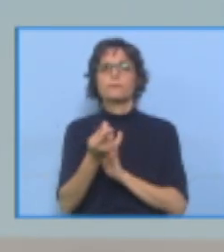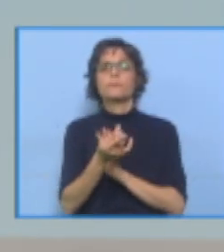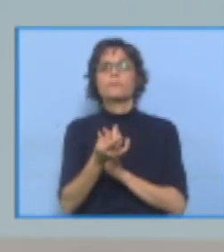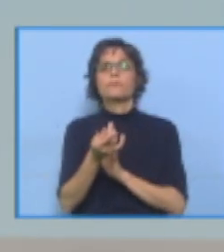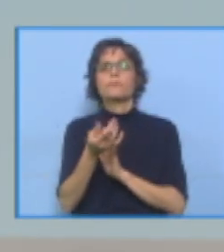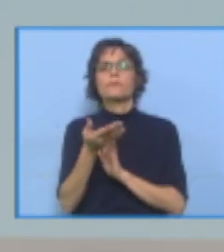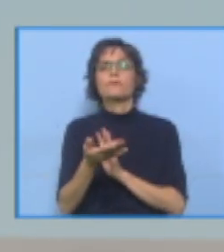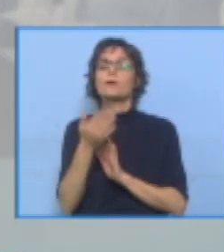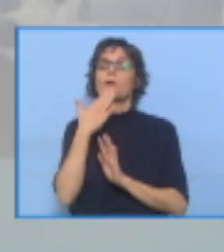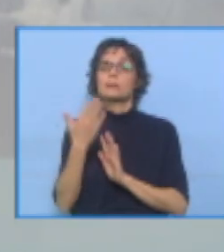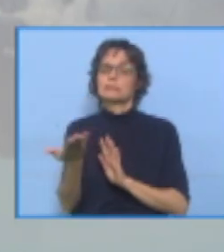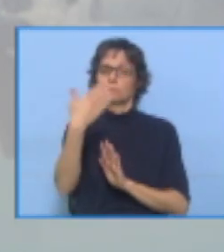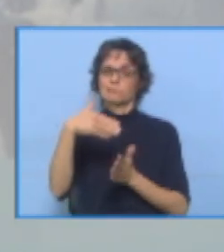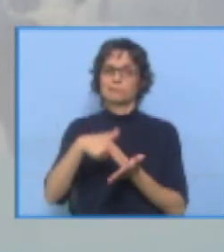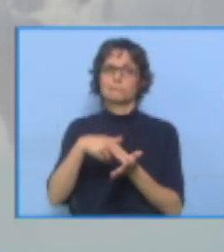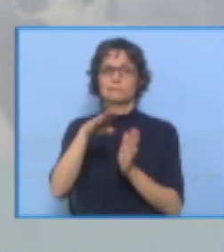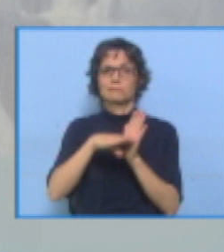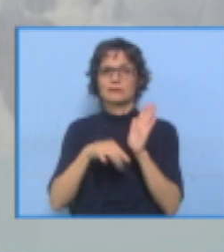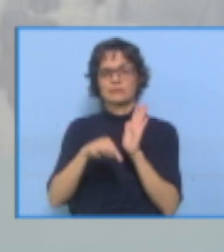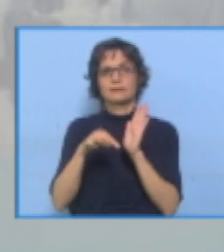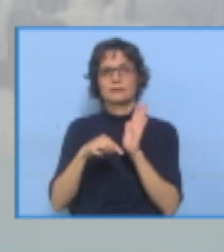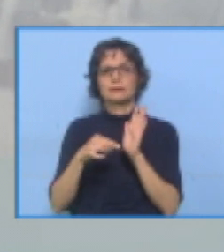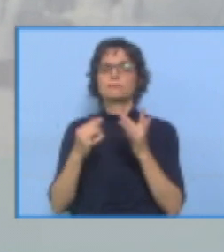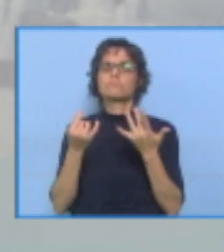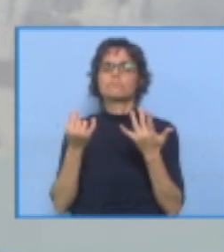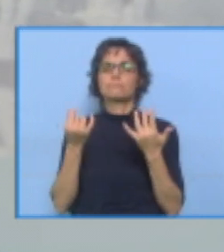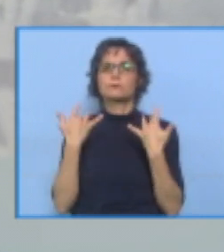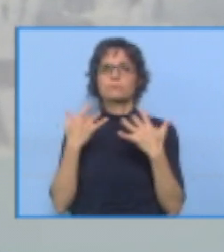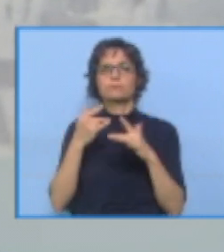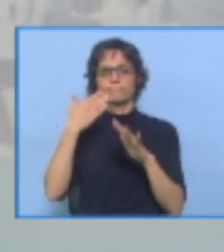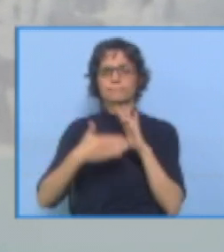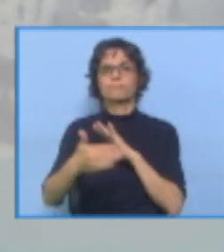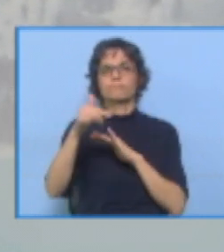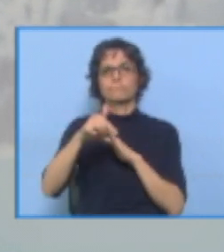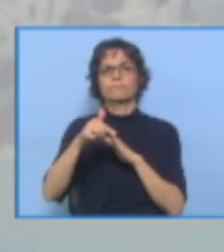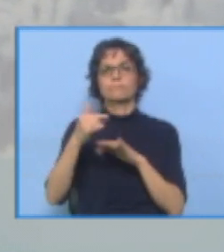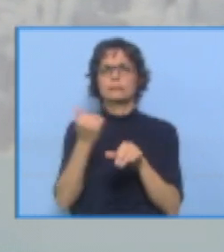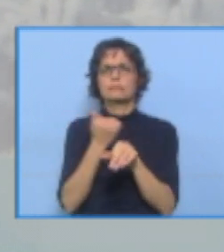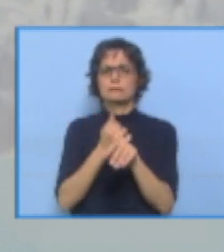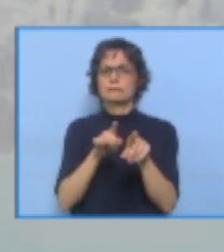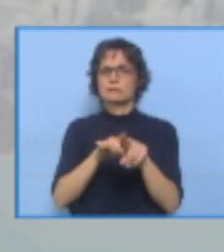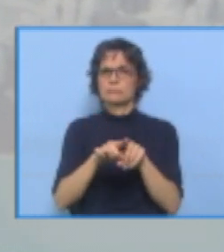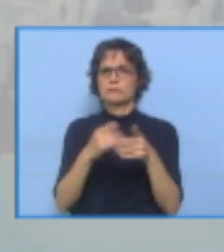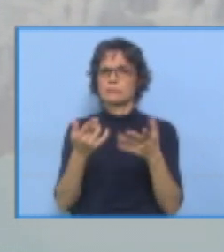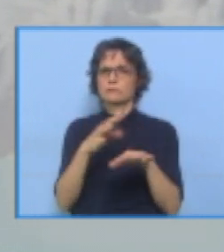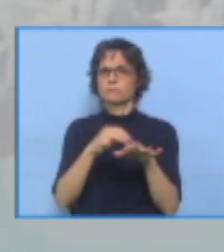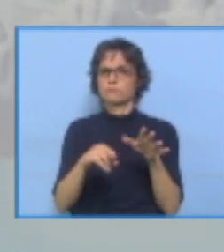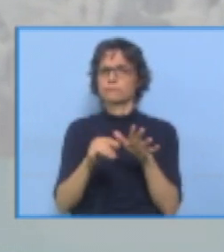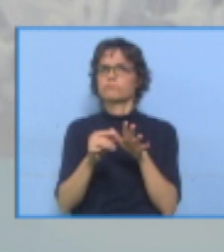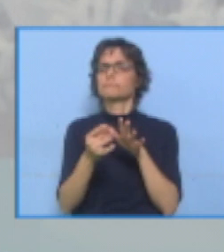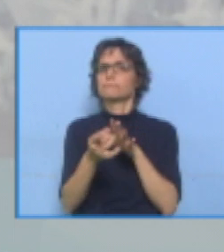estares neste programa para o comentário semanal que aqui mantemos. Hoje sobre a atividade política, e pedi o comentário a partir de